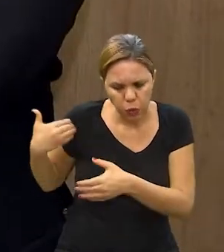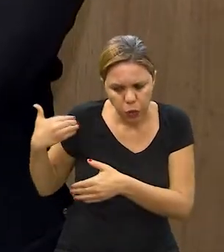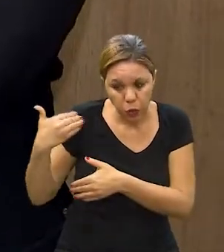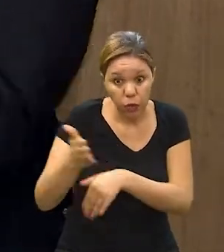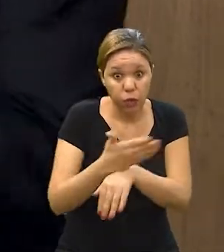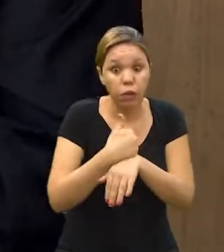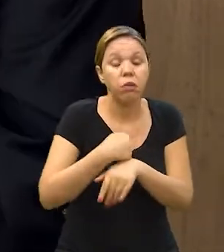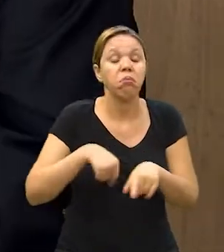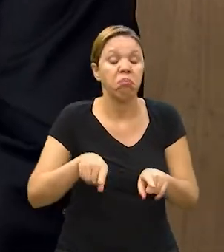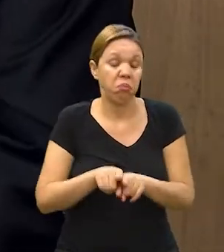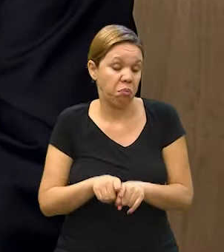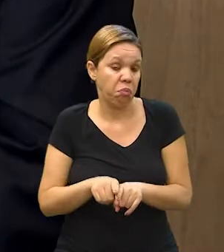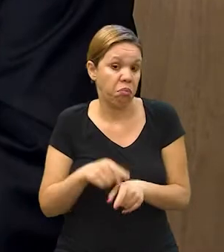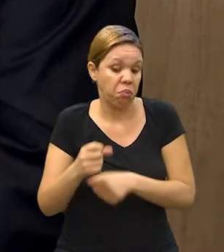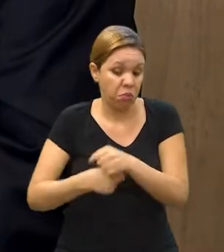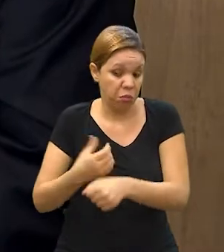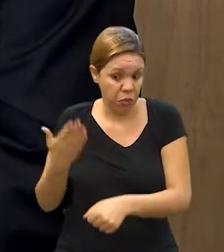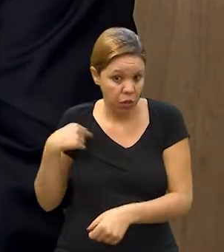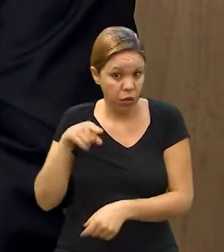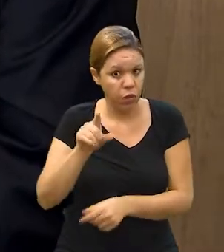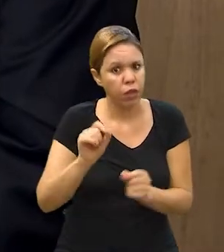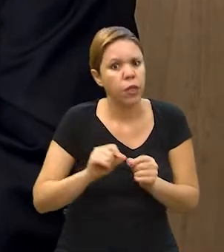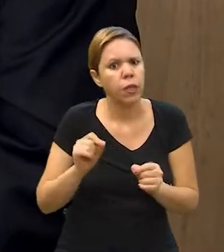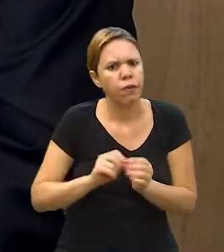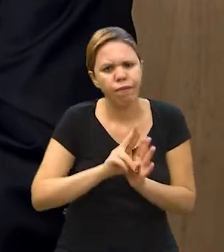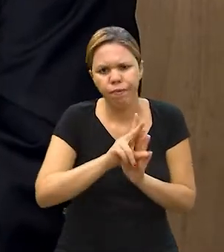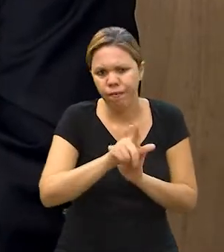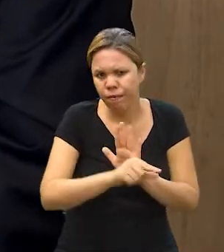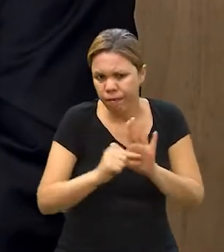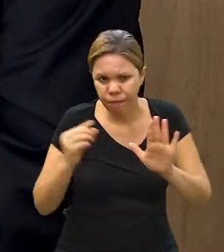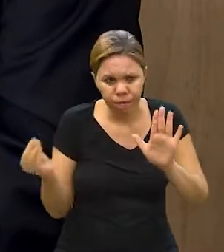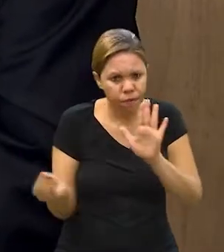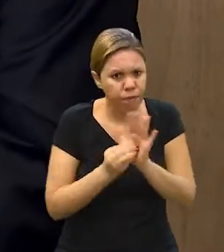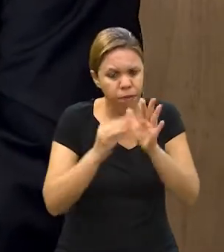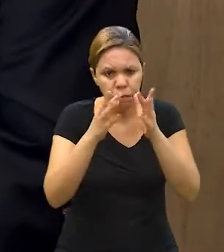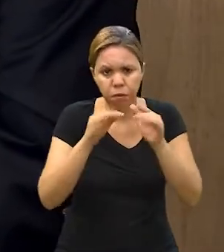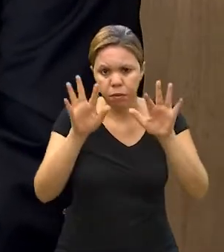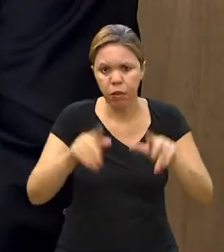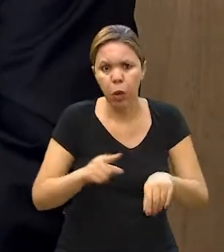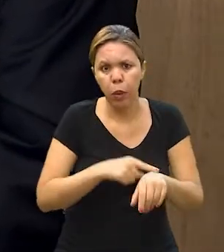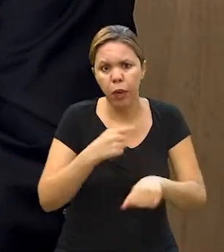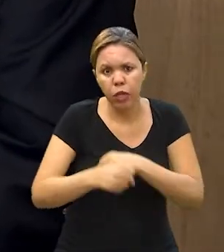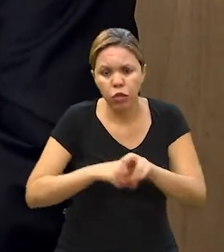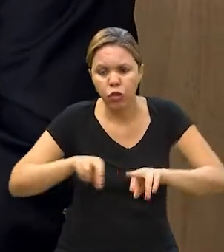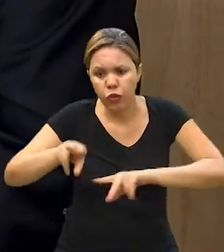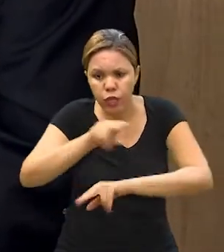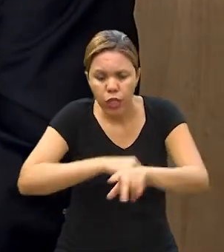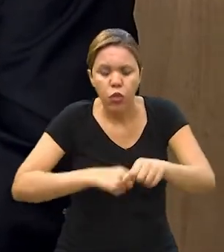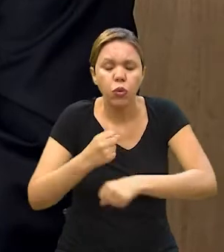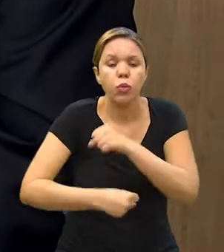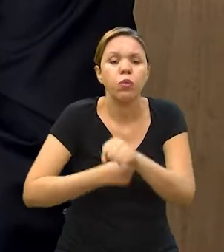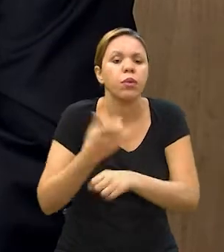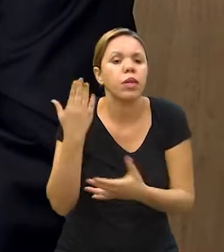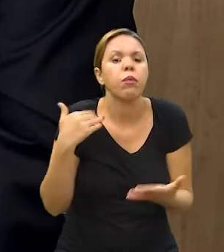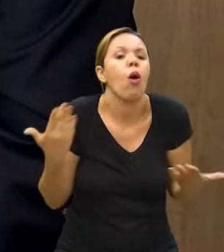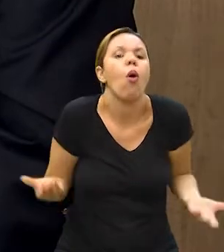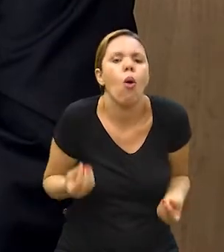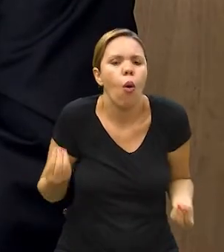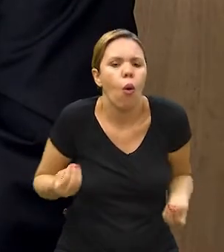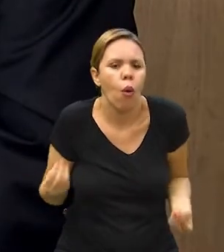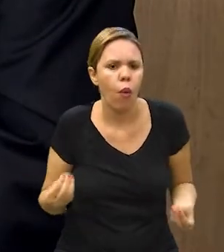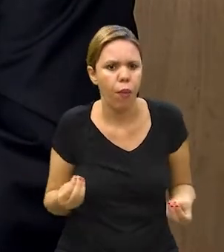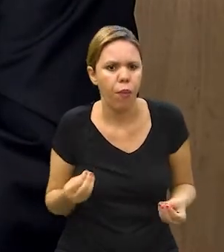antes, né? Mas no ano passado o senhor fez diversos requerimentos em momentos diferentes do ano para saber em que pé que